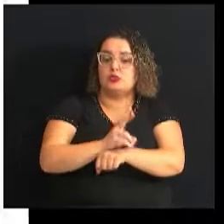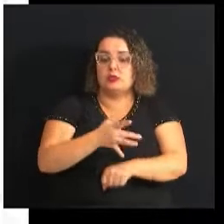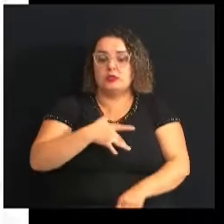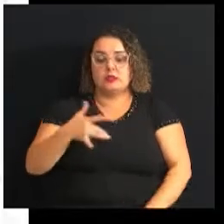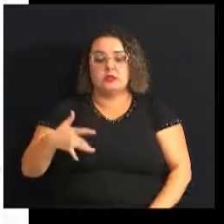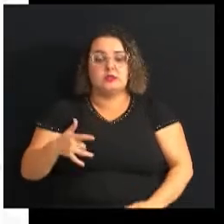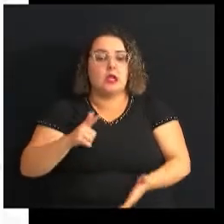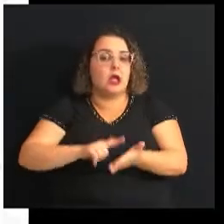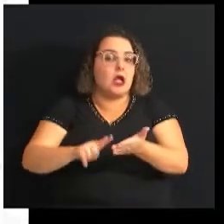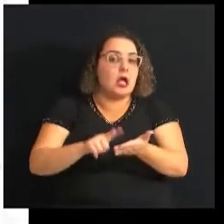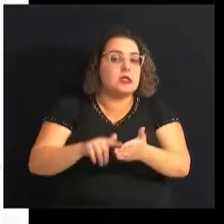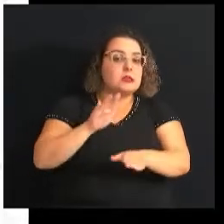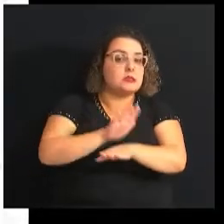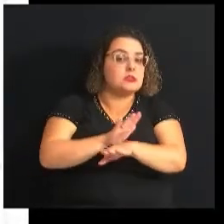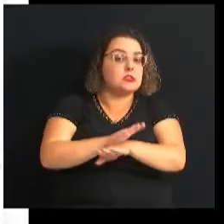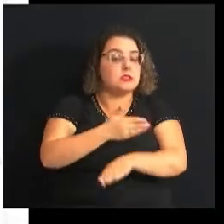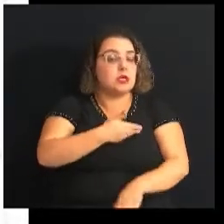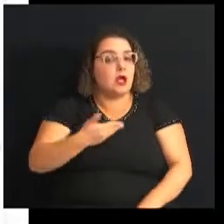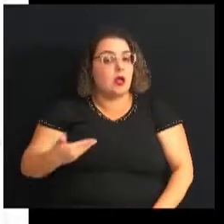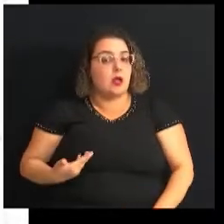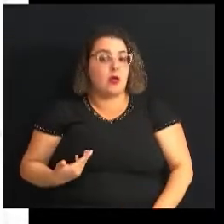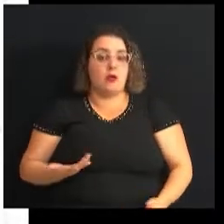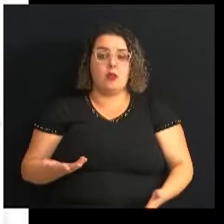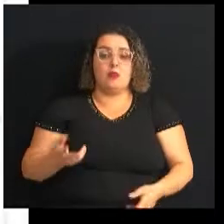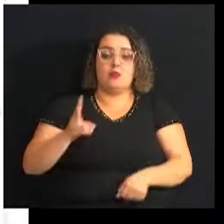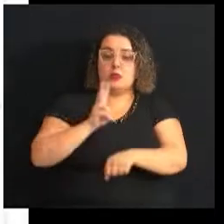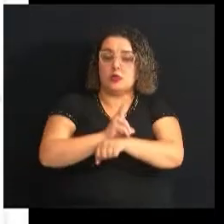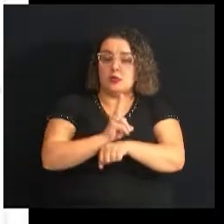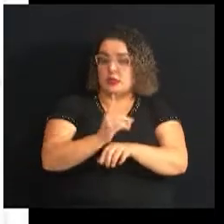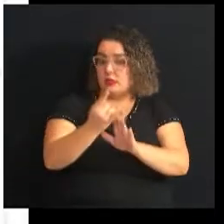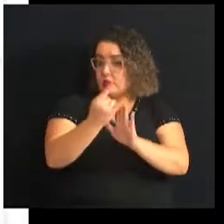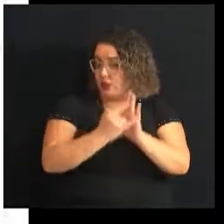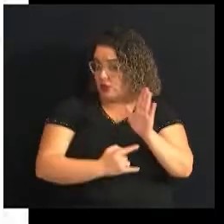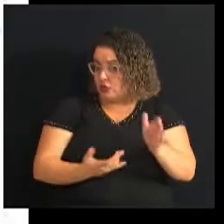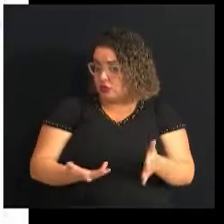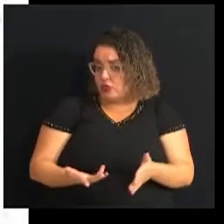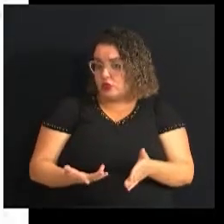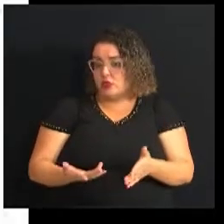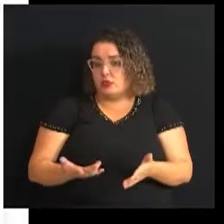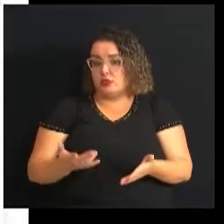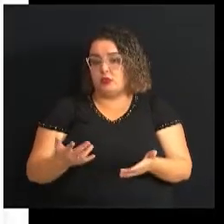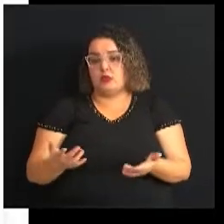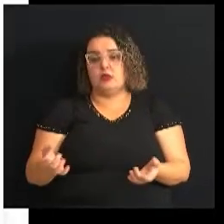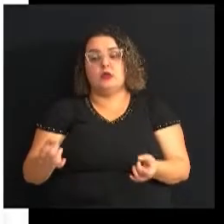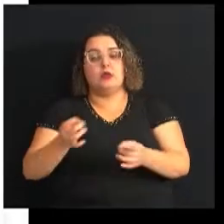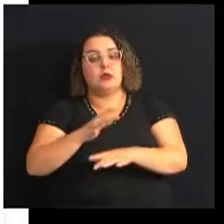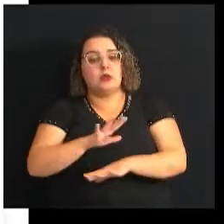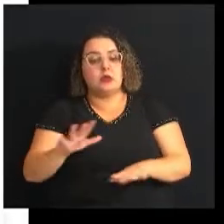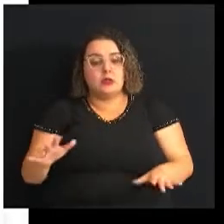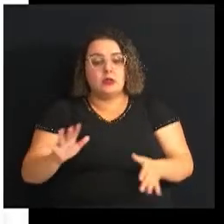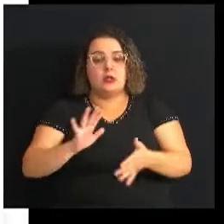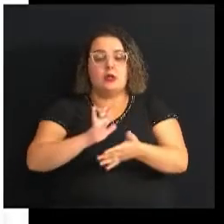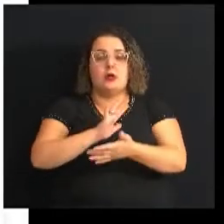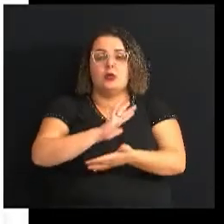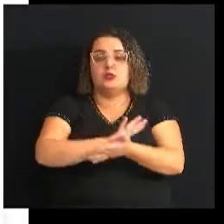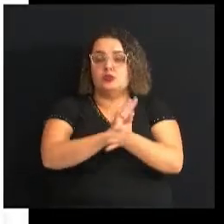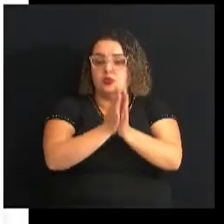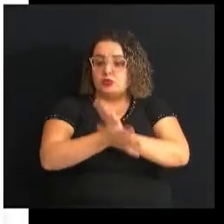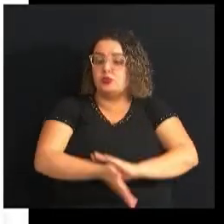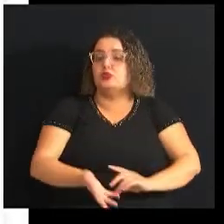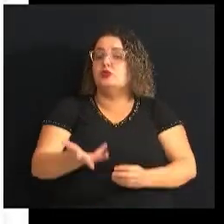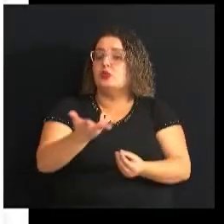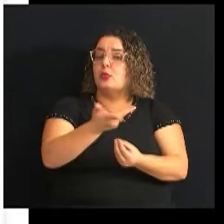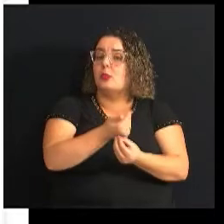assistência pública, condições para proteção de documentos, impedir a destruição de obras de arte, quando a gente fala dos patrimônios